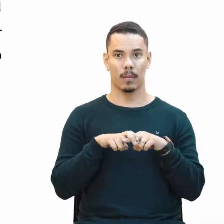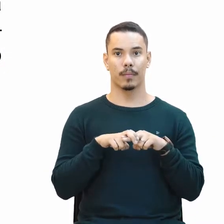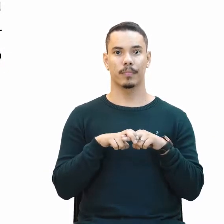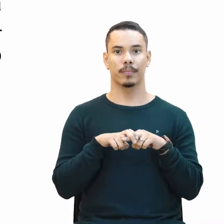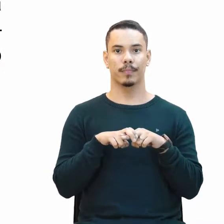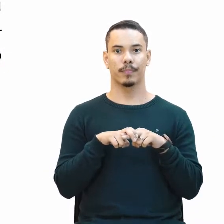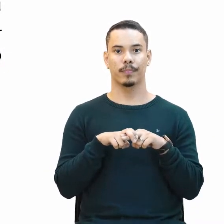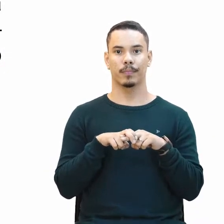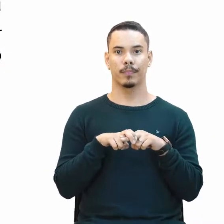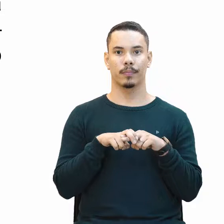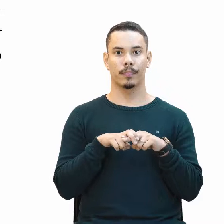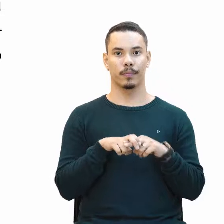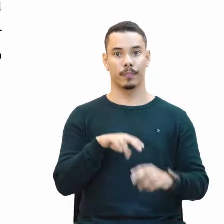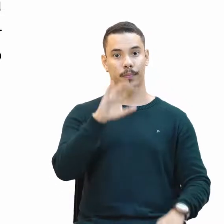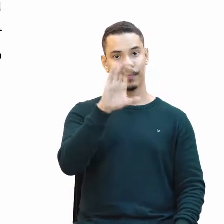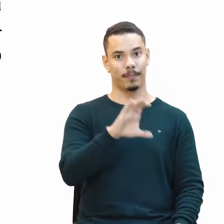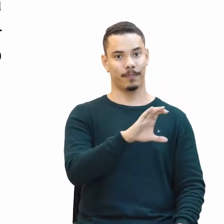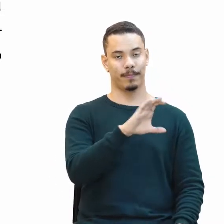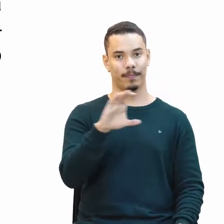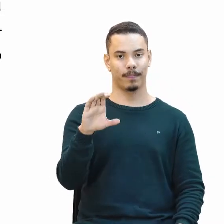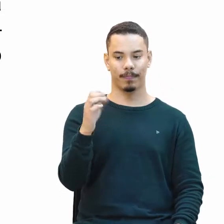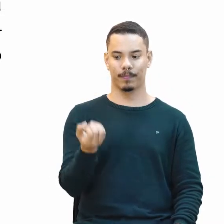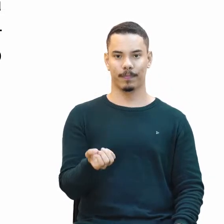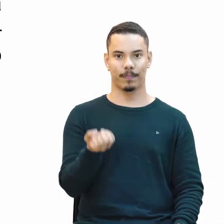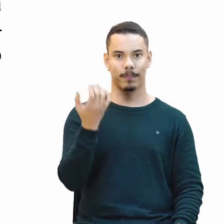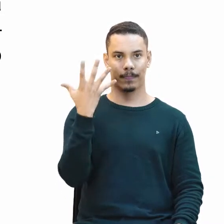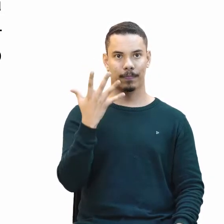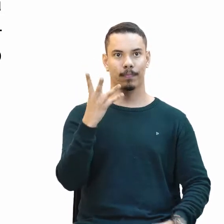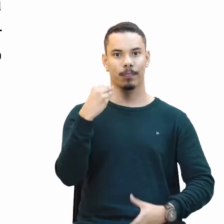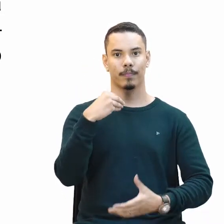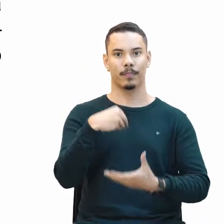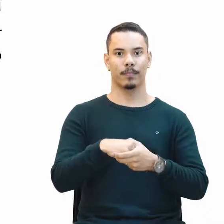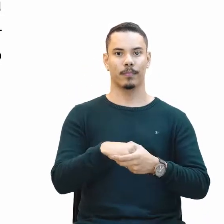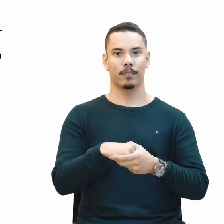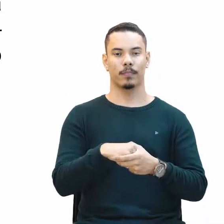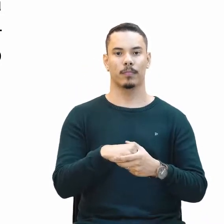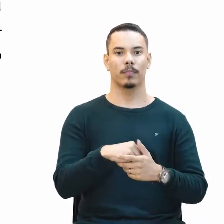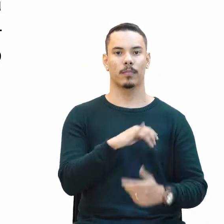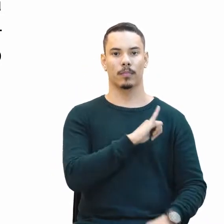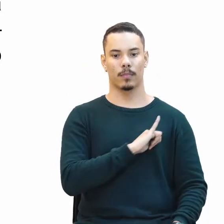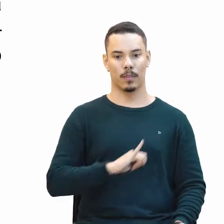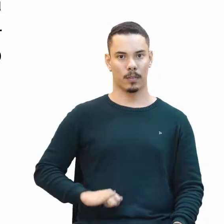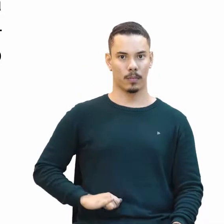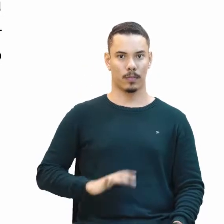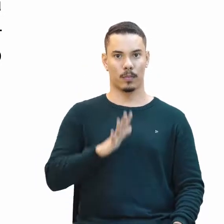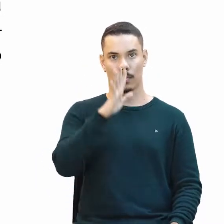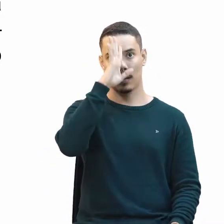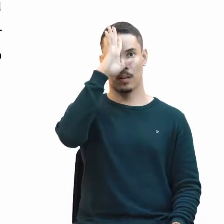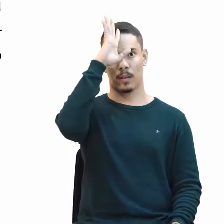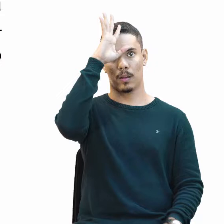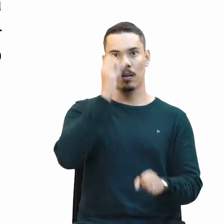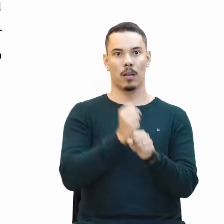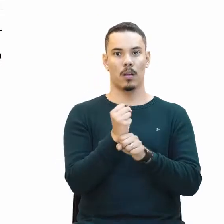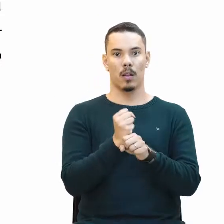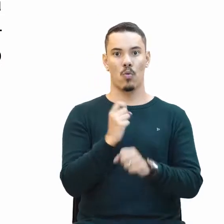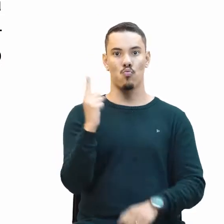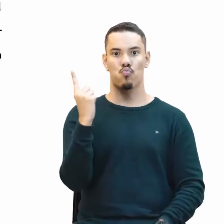o cristianismo ele surgiu no interior do Império Romano, a partir do ano 1 de nossa